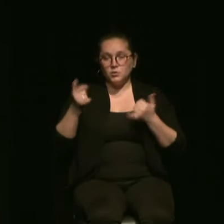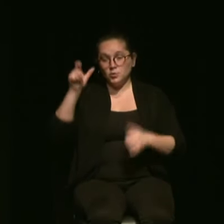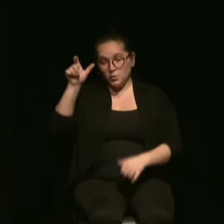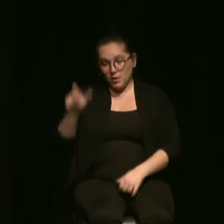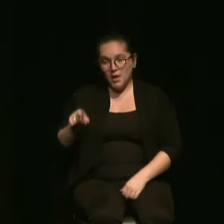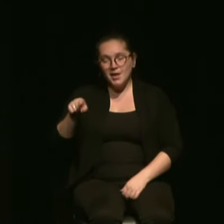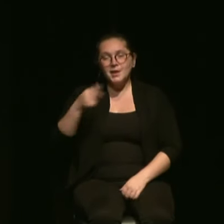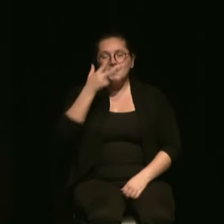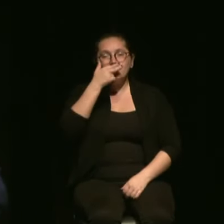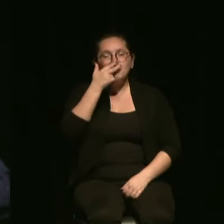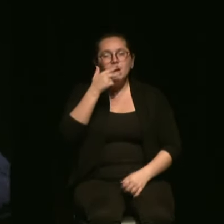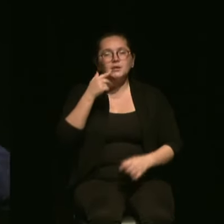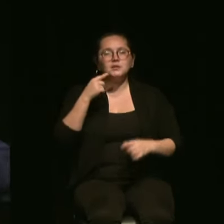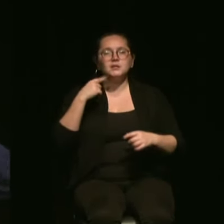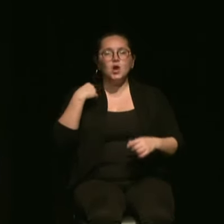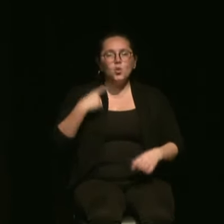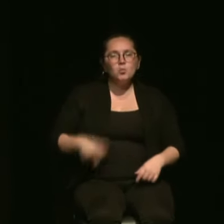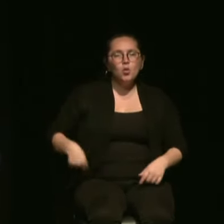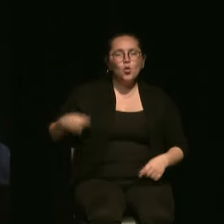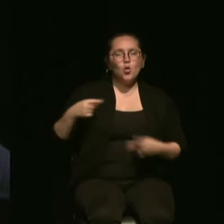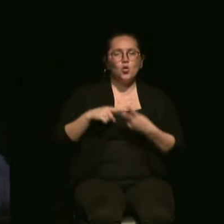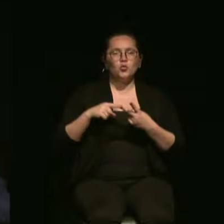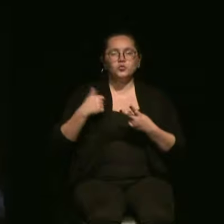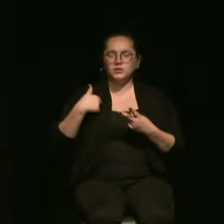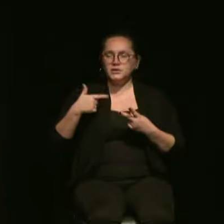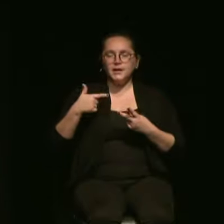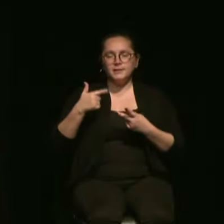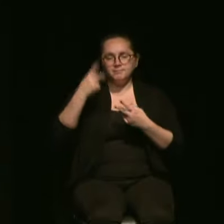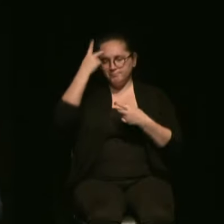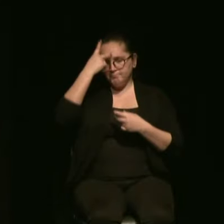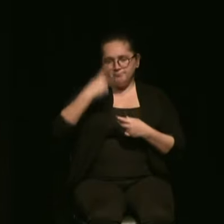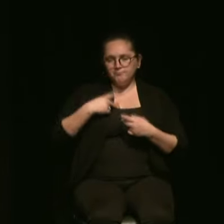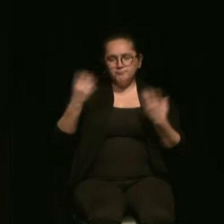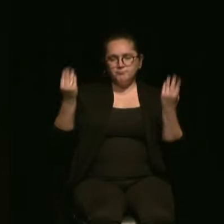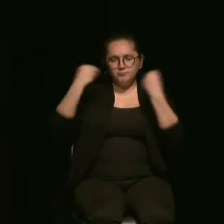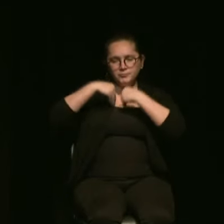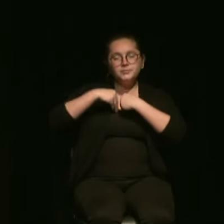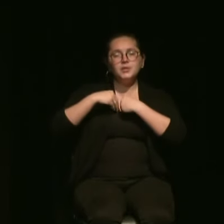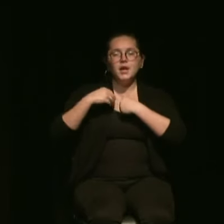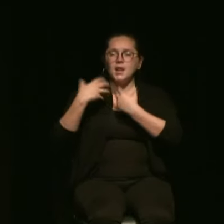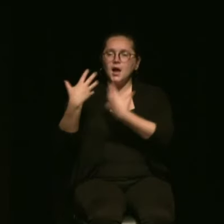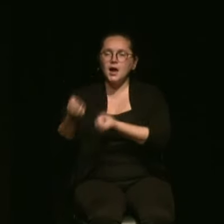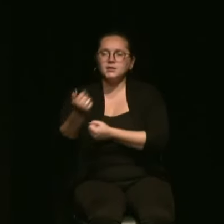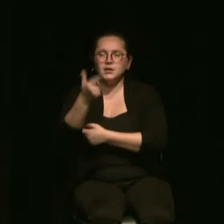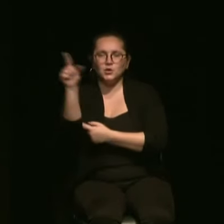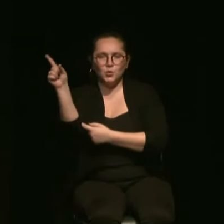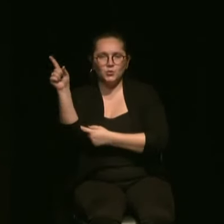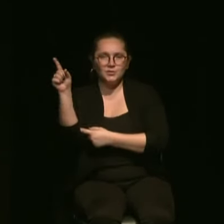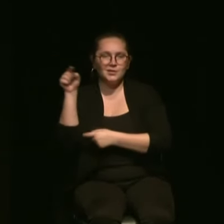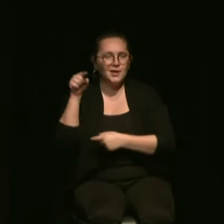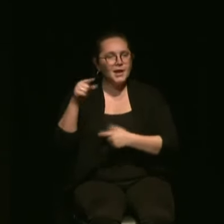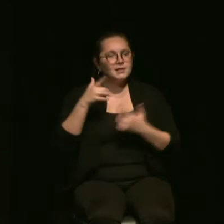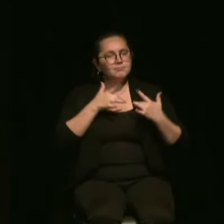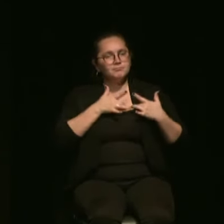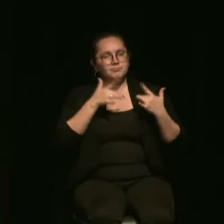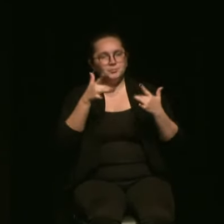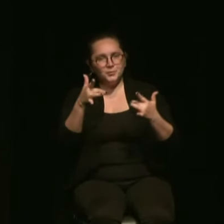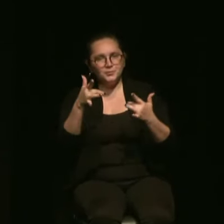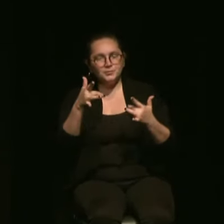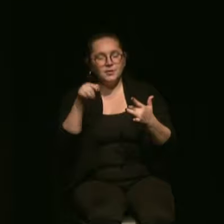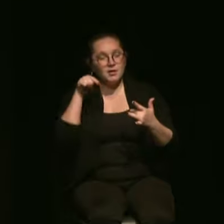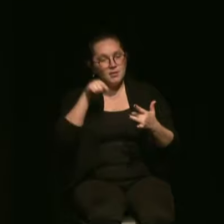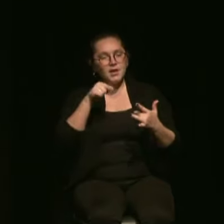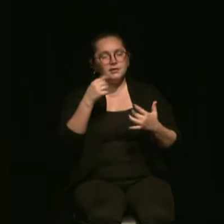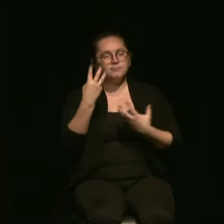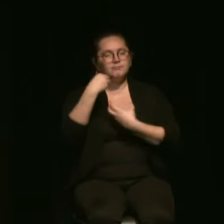um monge budista que se esvazia de si para aceitar o outro, né? Mestre da generosidade. E ele é grande por causa